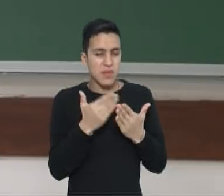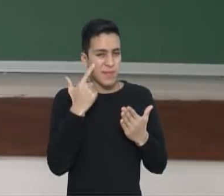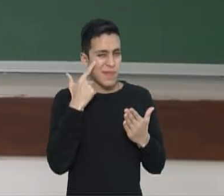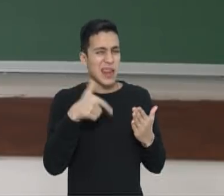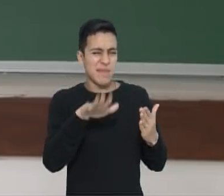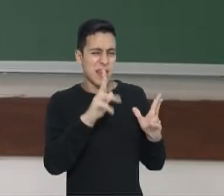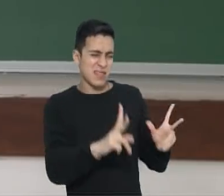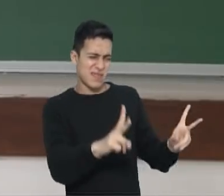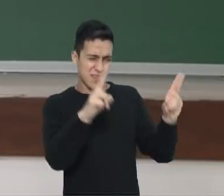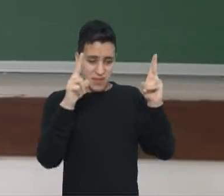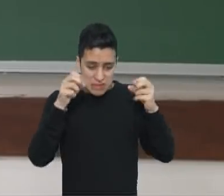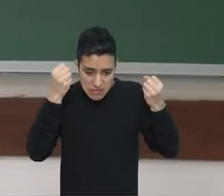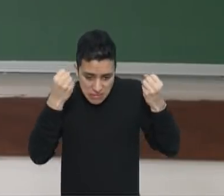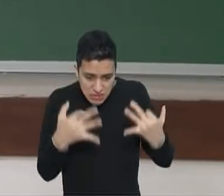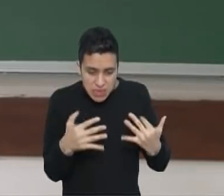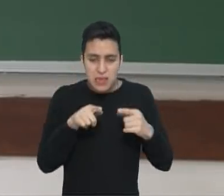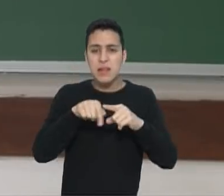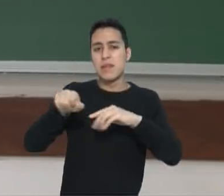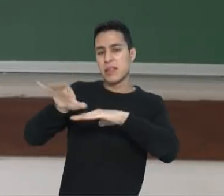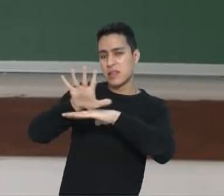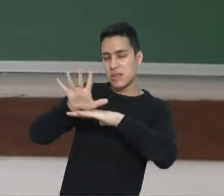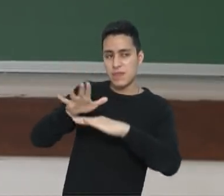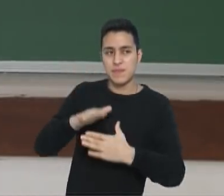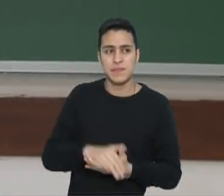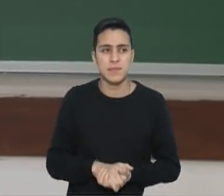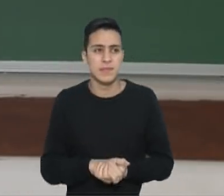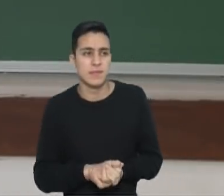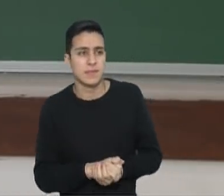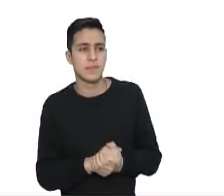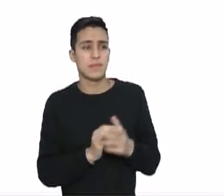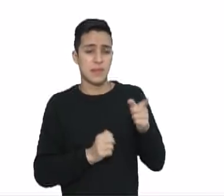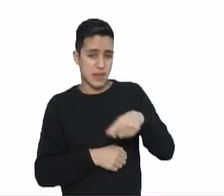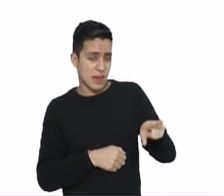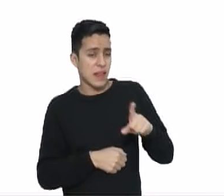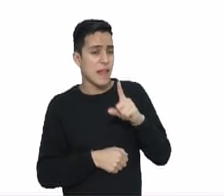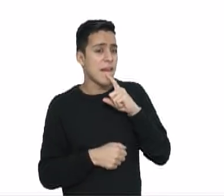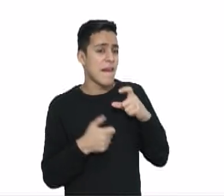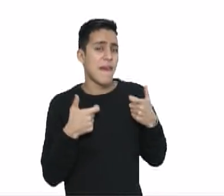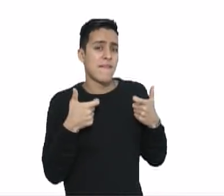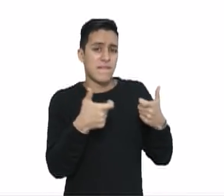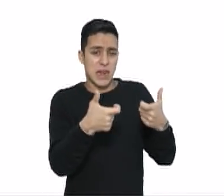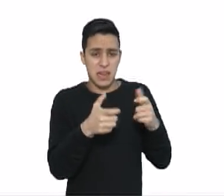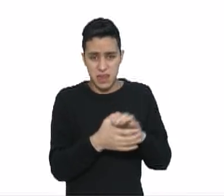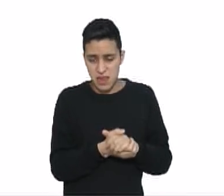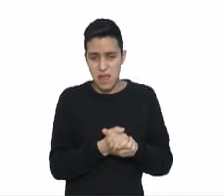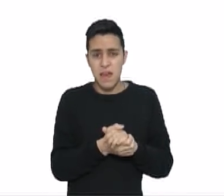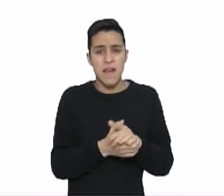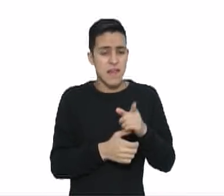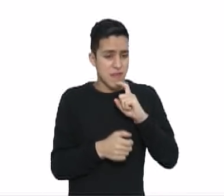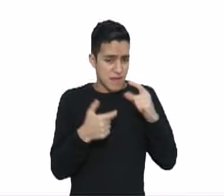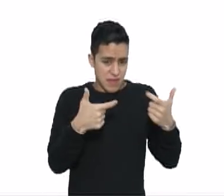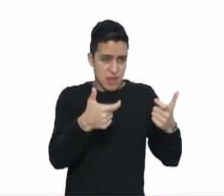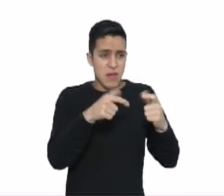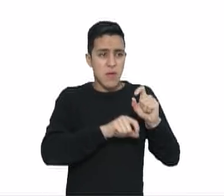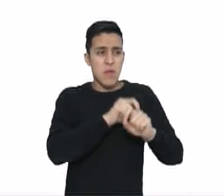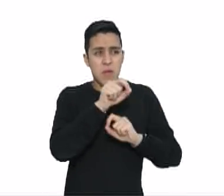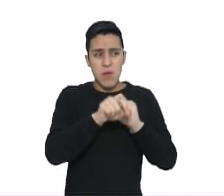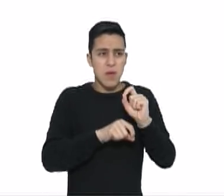recorte, e no cinema. Na Guerra Fria, o xadrez teve